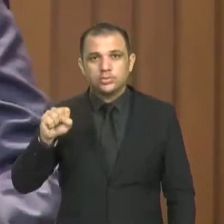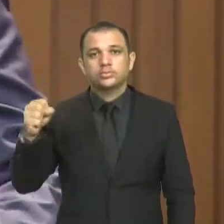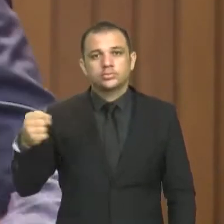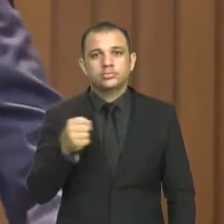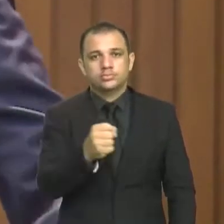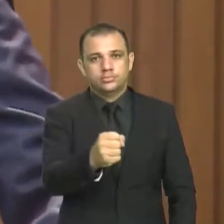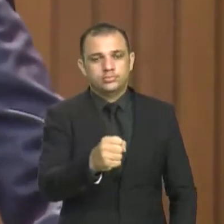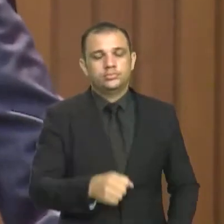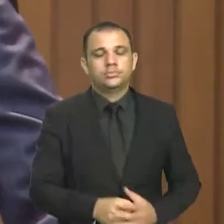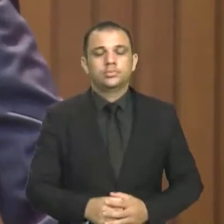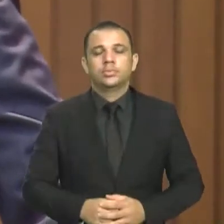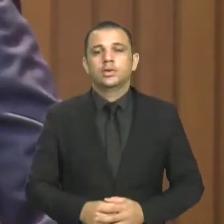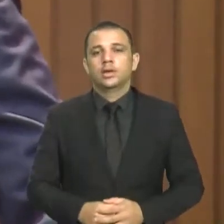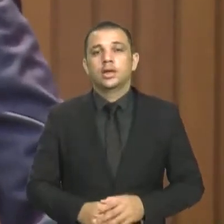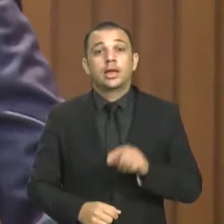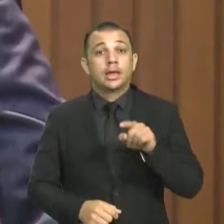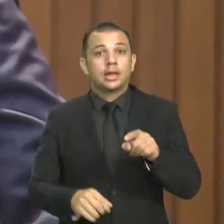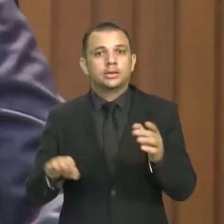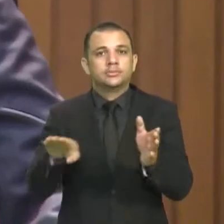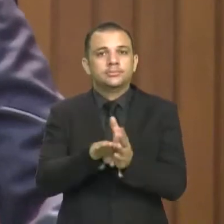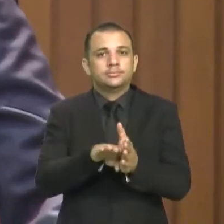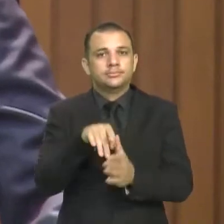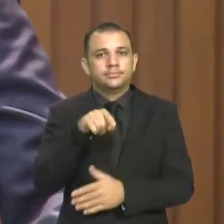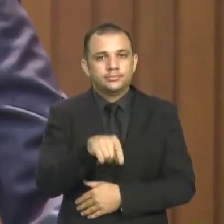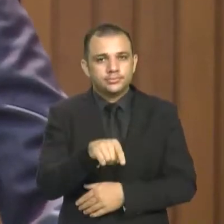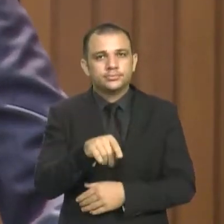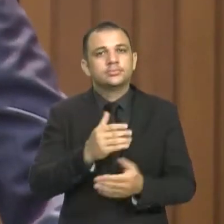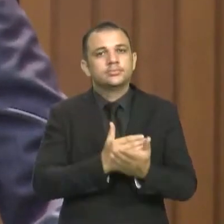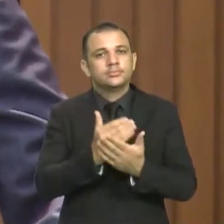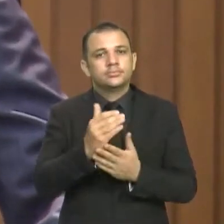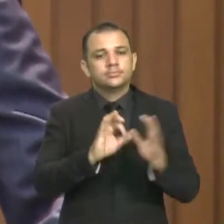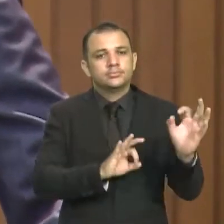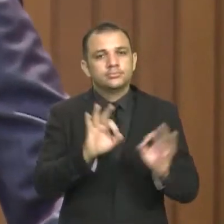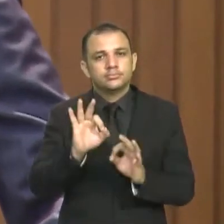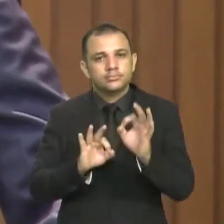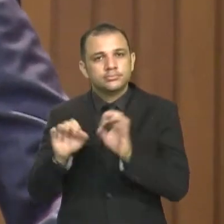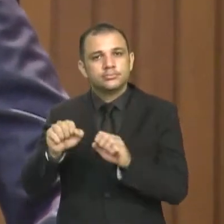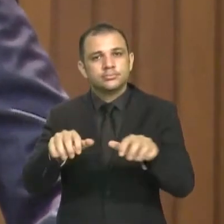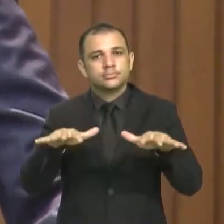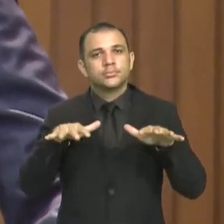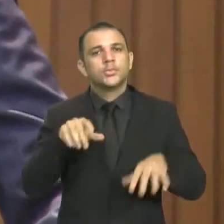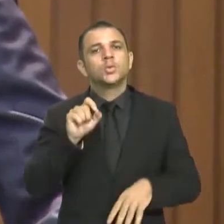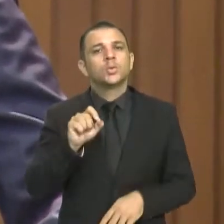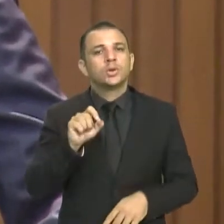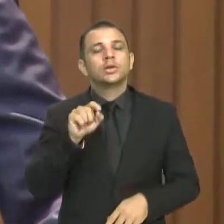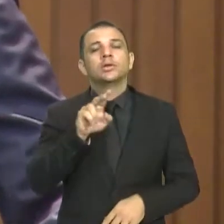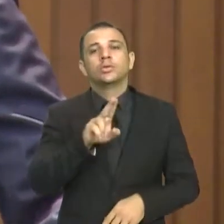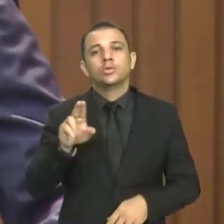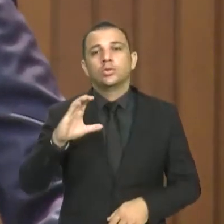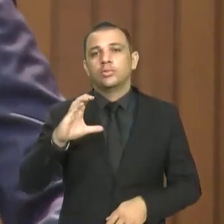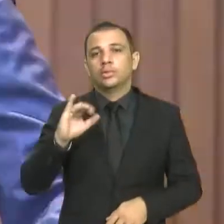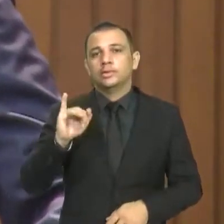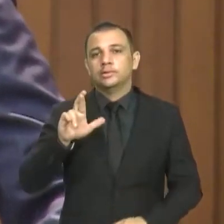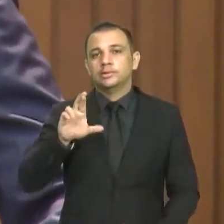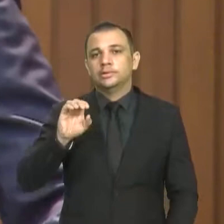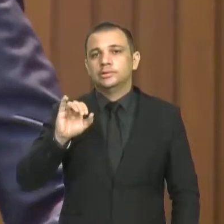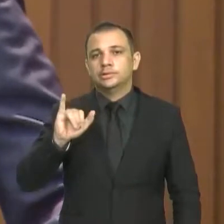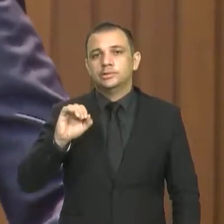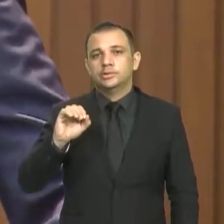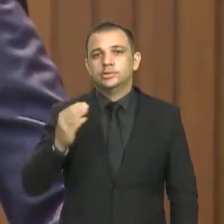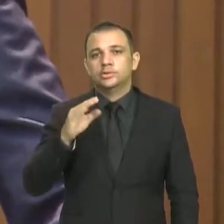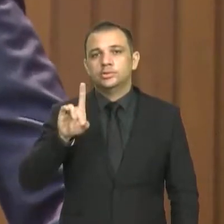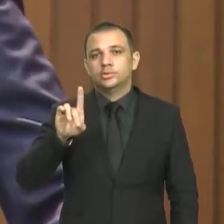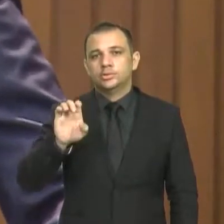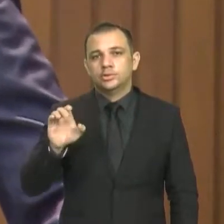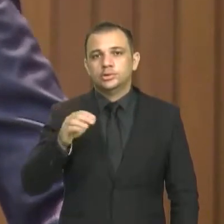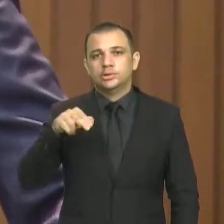a trabalhar essa concepção desse grande evento, o Círio de Nazaré, no município de Montes Altos.